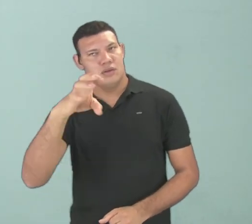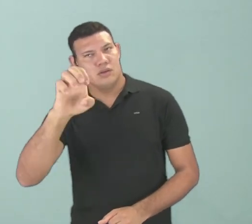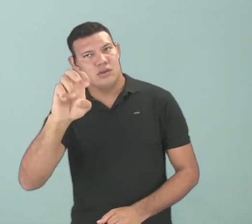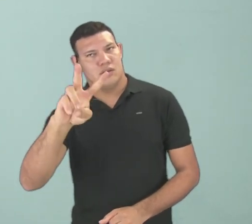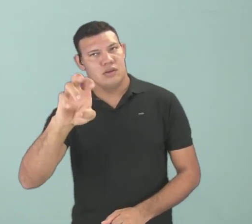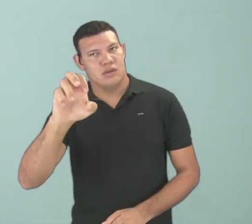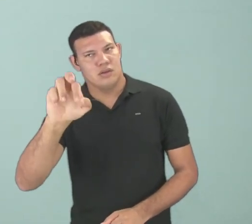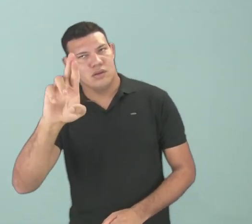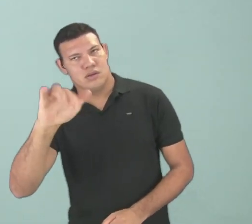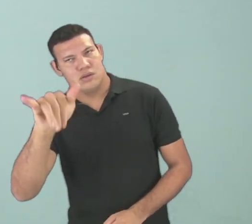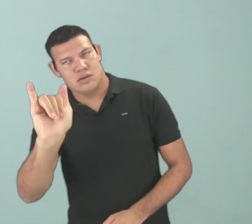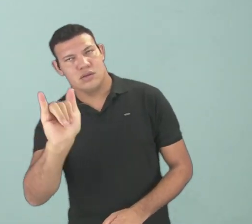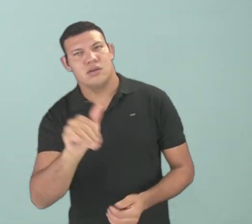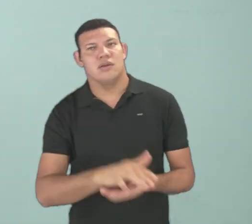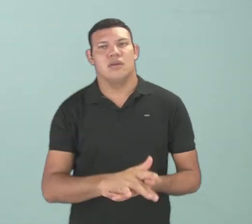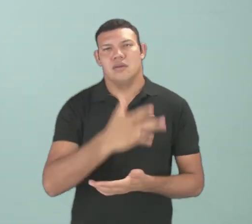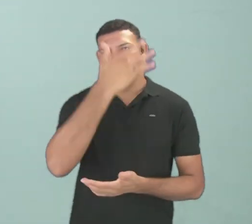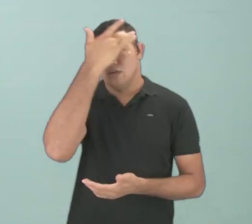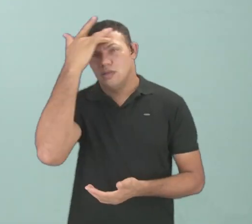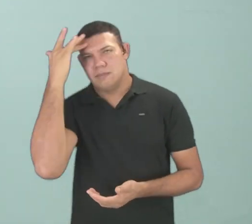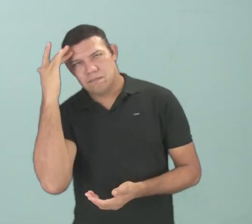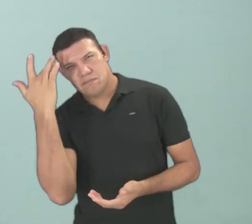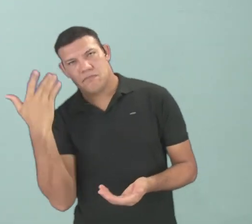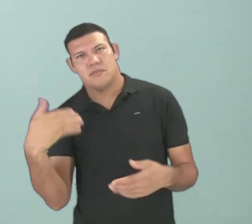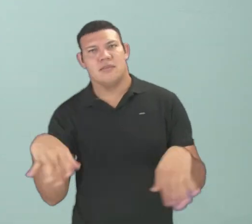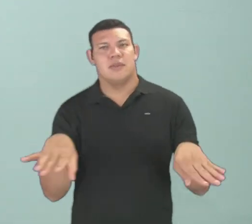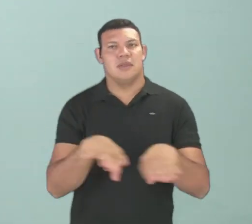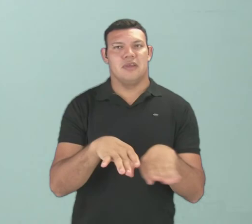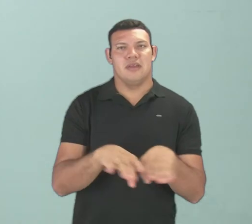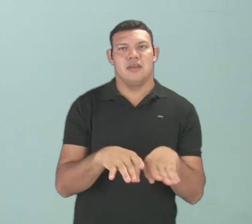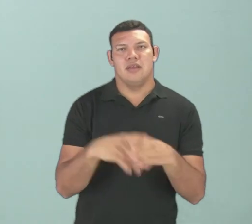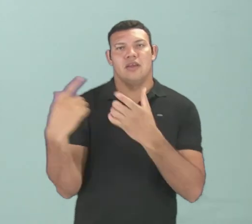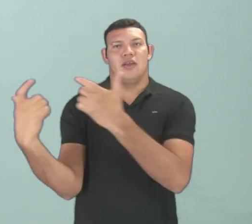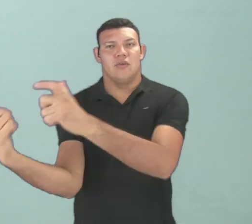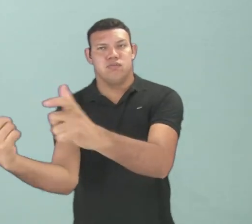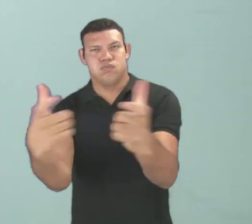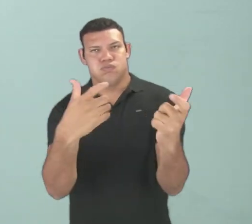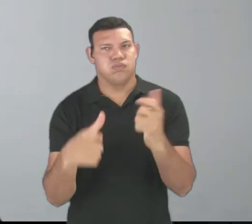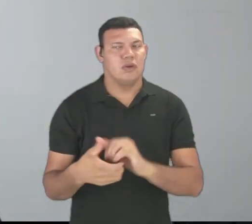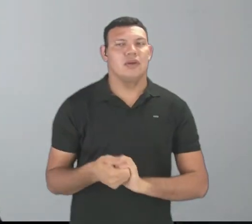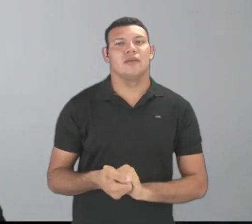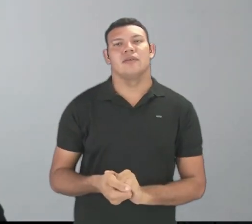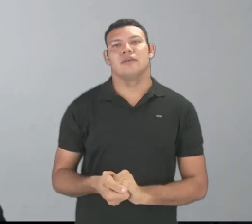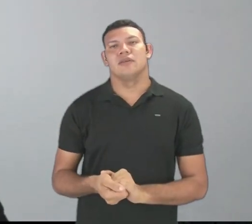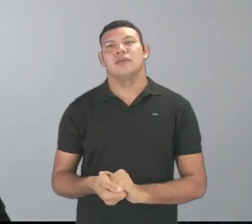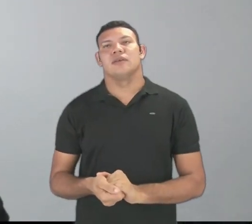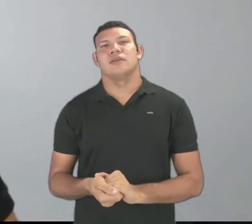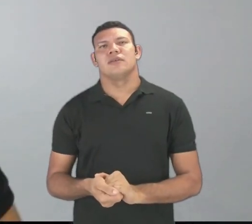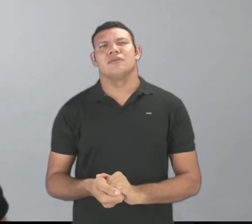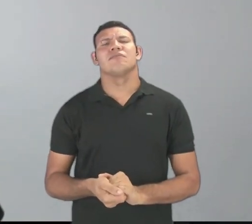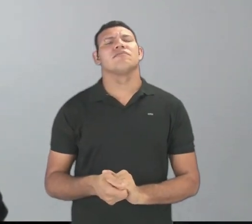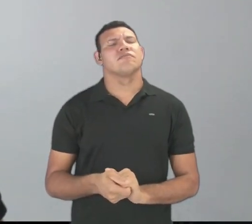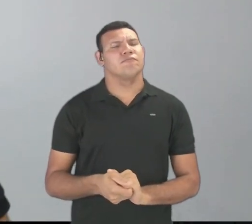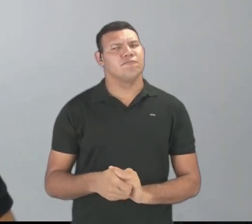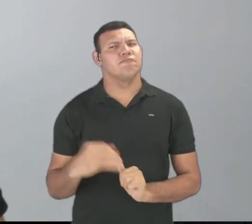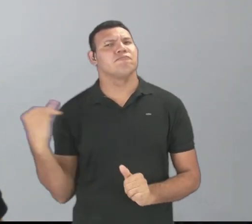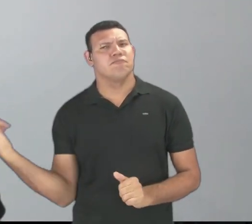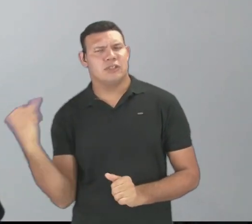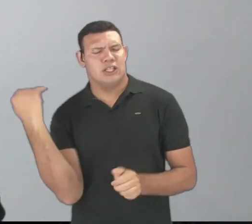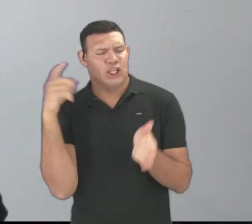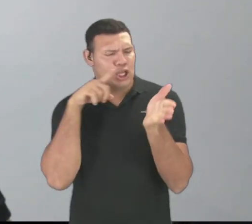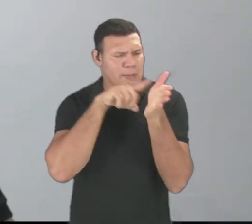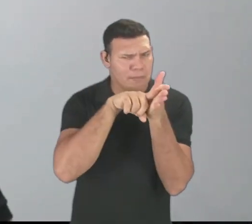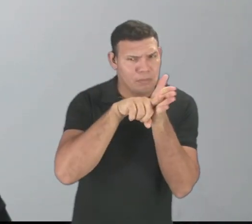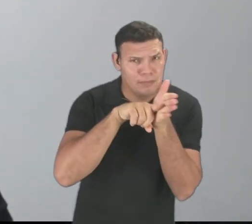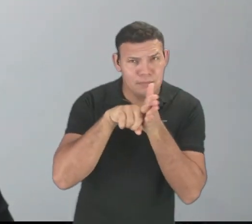podemos ter pronomes com people, someone, podemos também ter com lugares, somewhere. Então é interessante que vocês